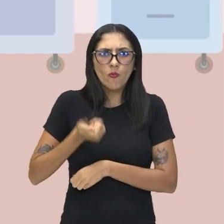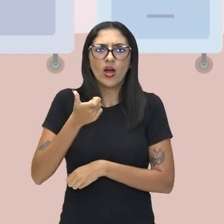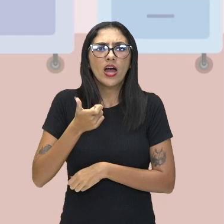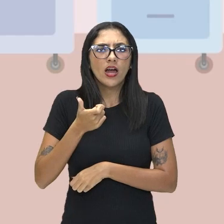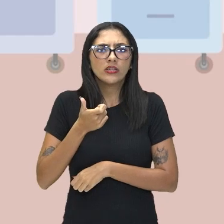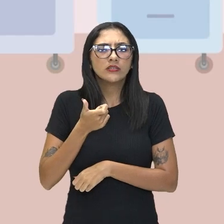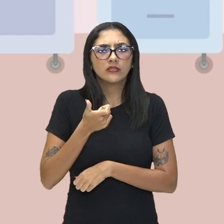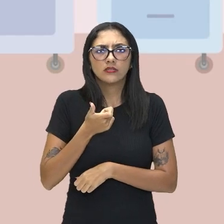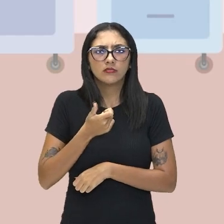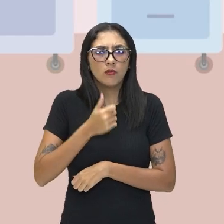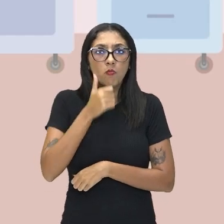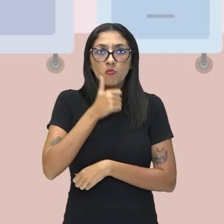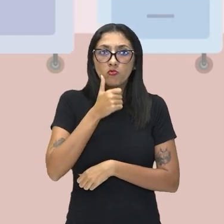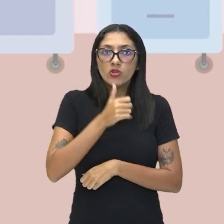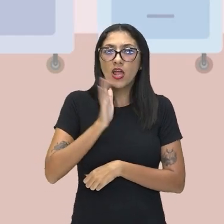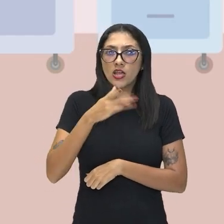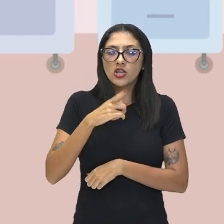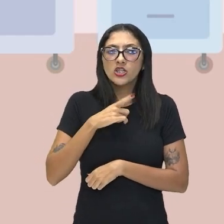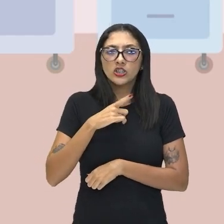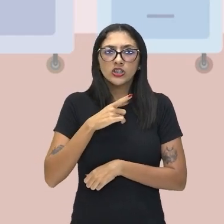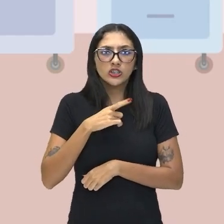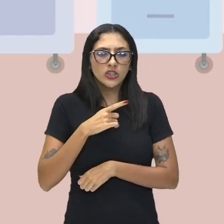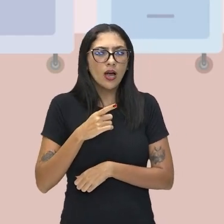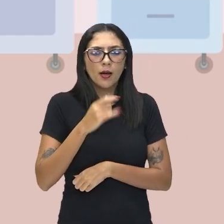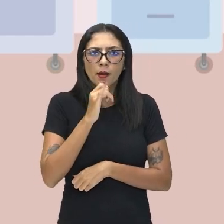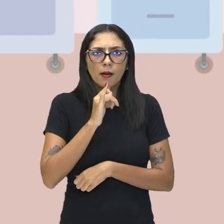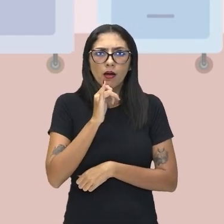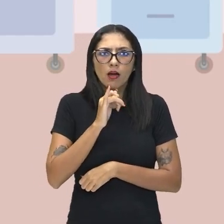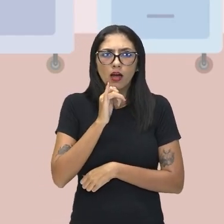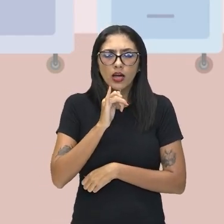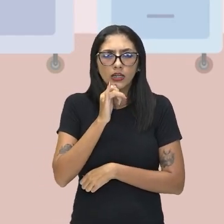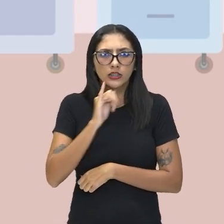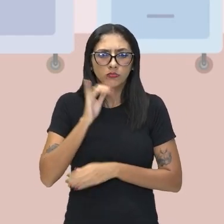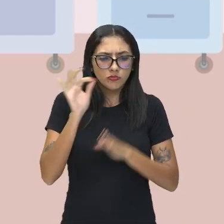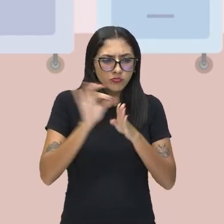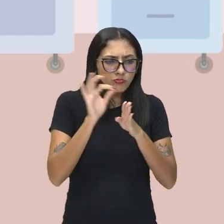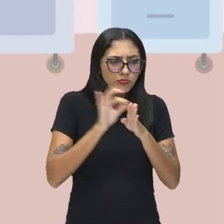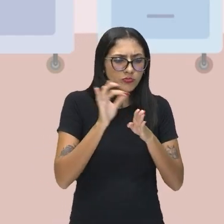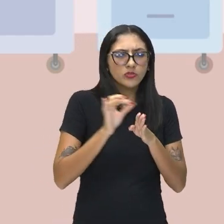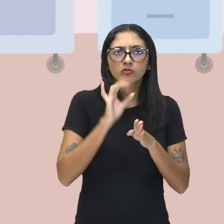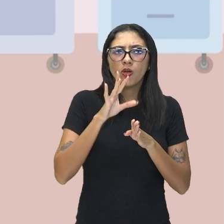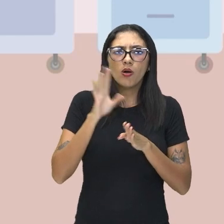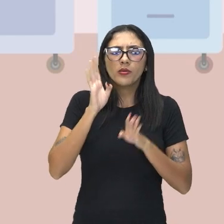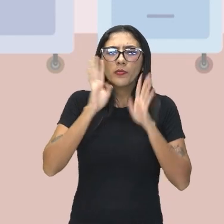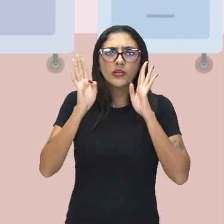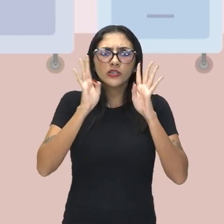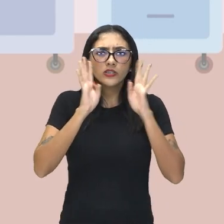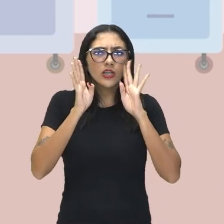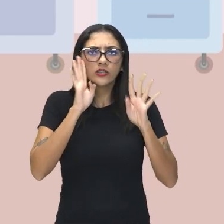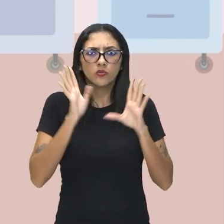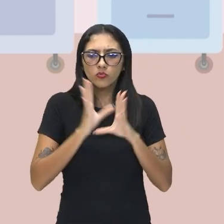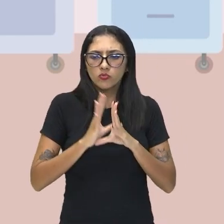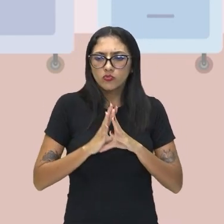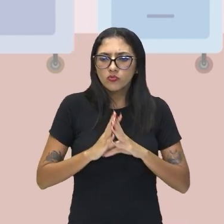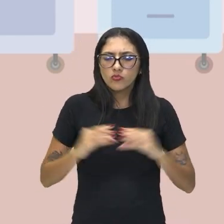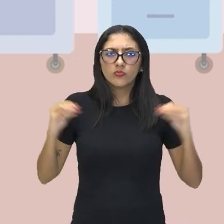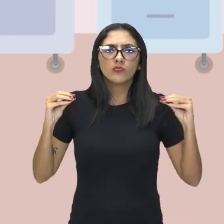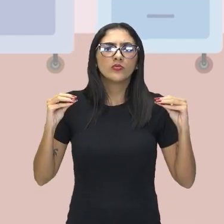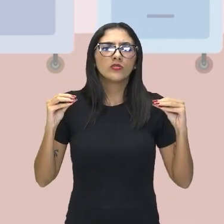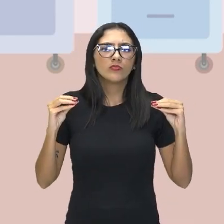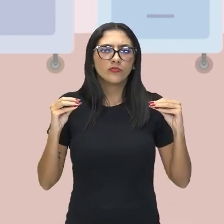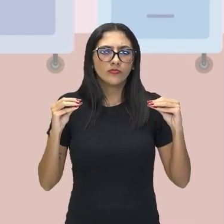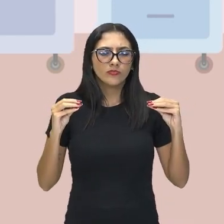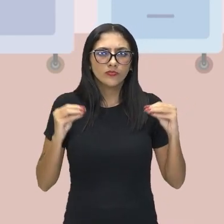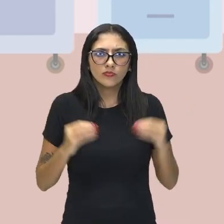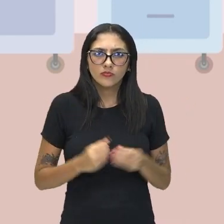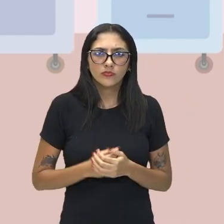dos sapatos. E ele viu seus pés desaparecendo, sumindo as pernas. Rápido, o nada subiu-lhe pelo